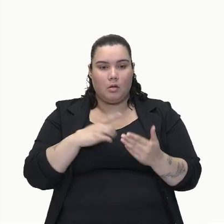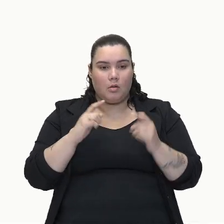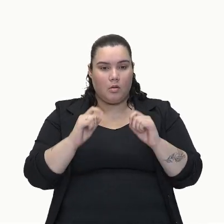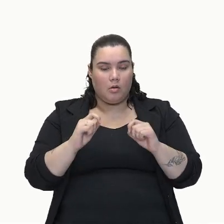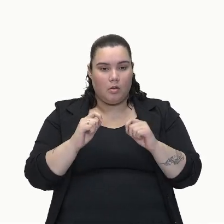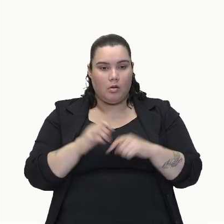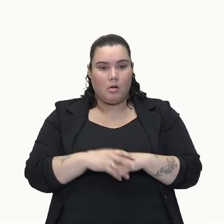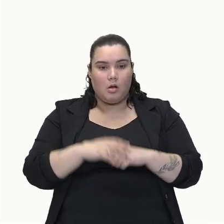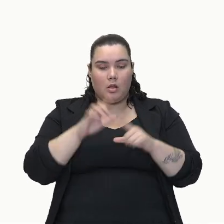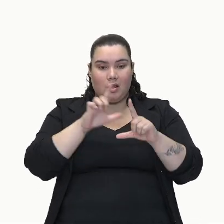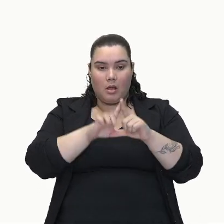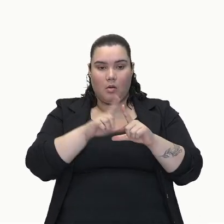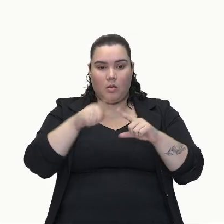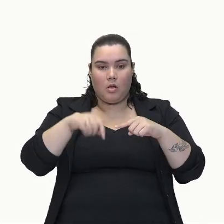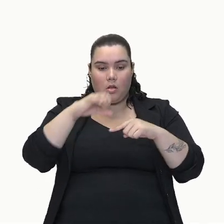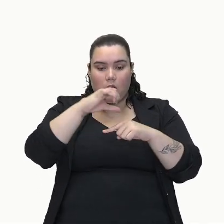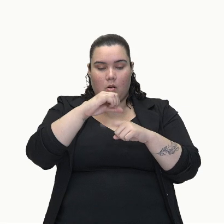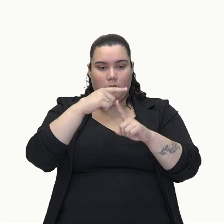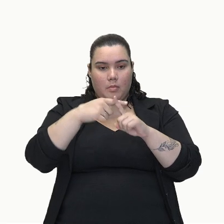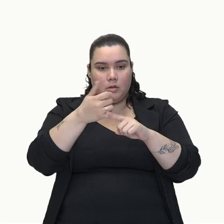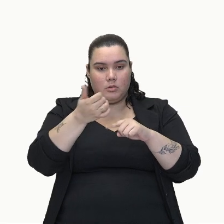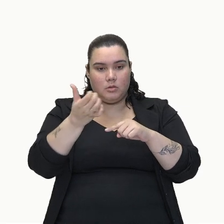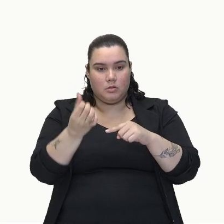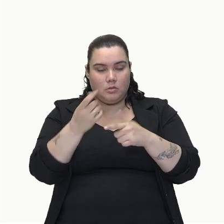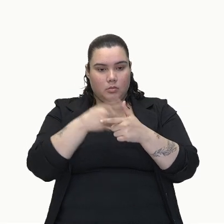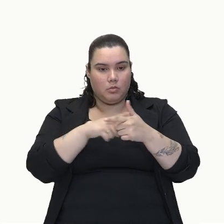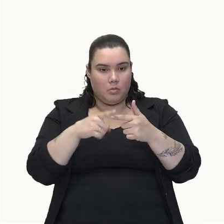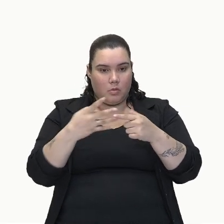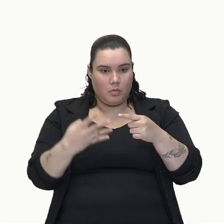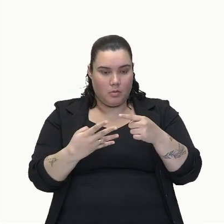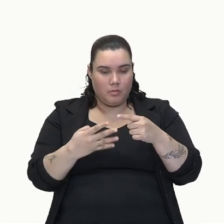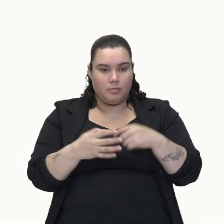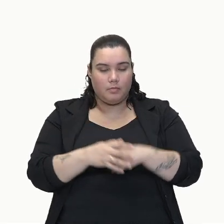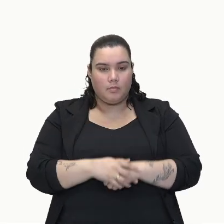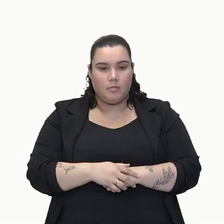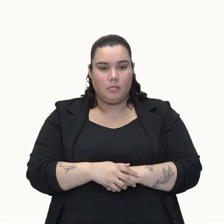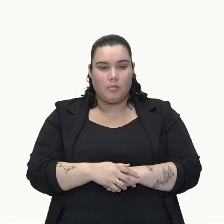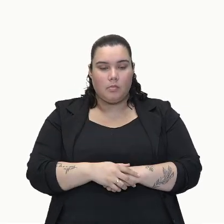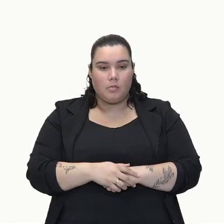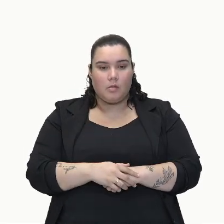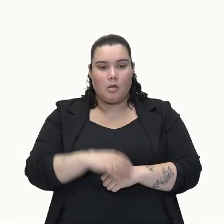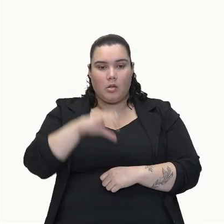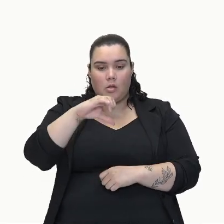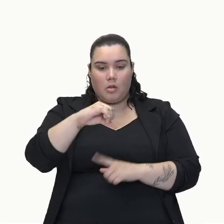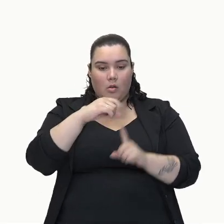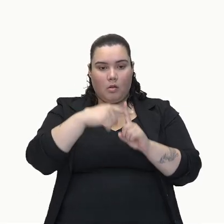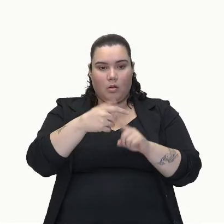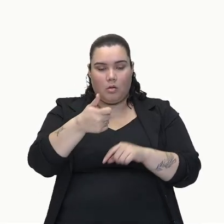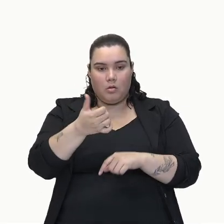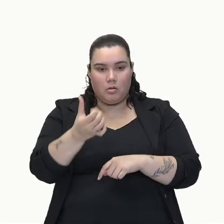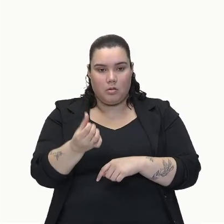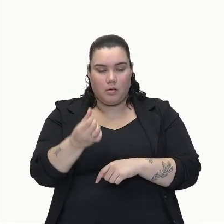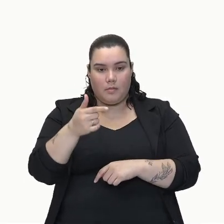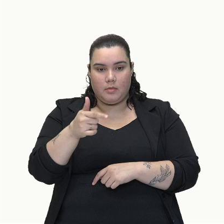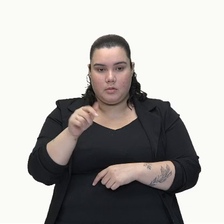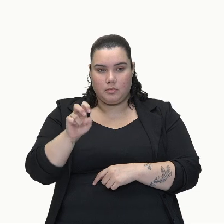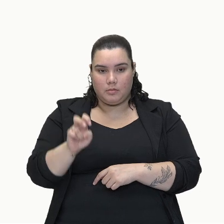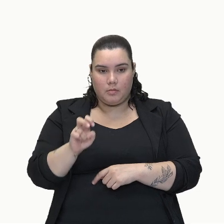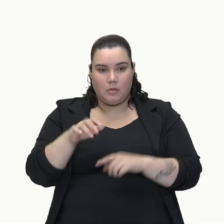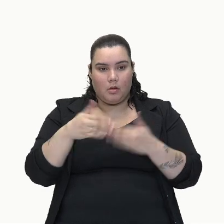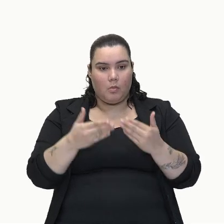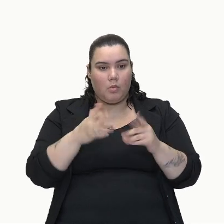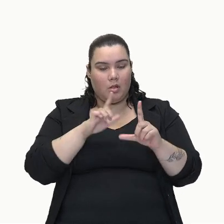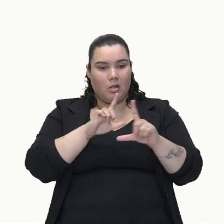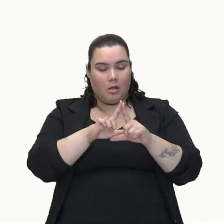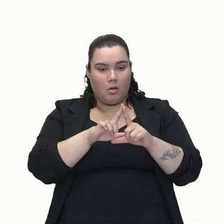delta é 9 mais 16 sobre 4. 9 mais 16 é 25. Então, o valor do